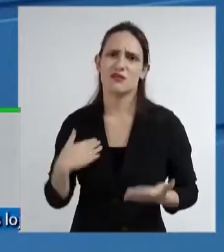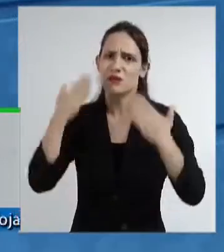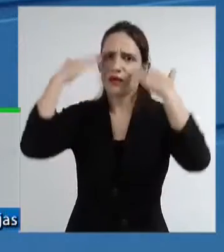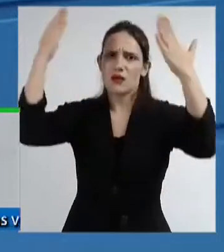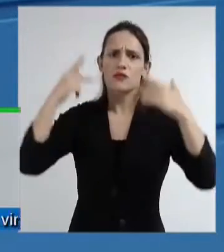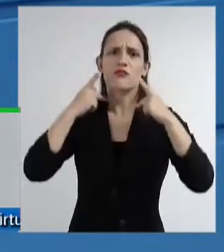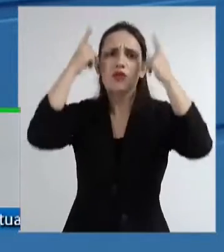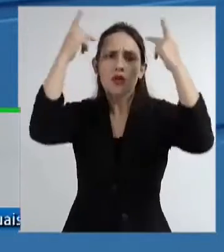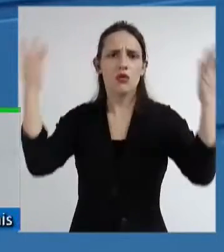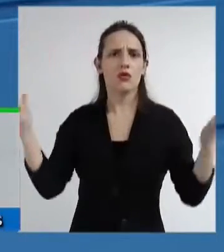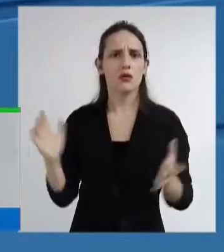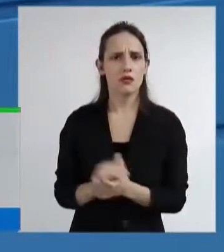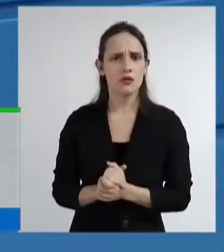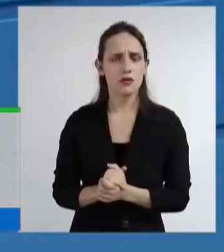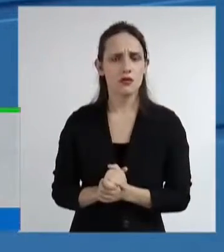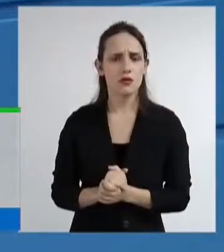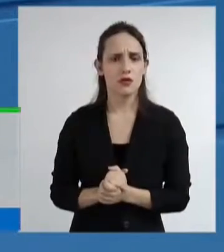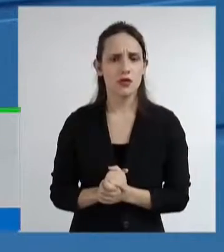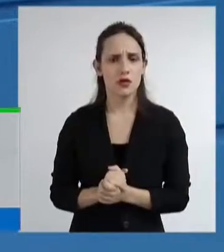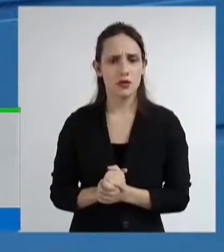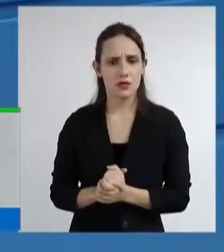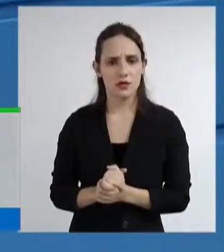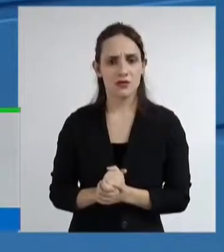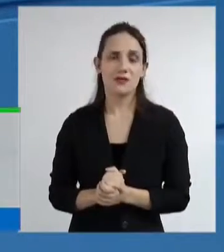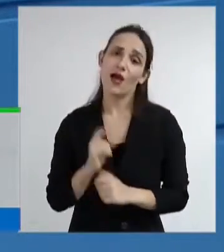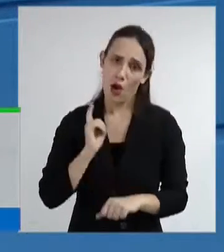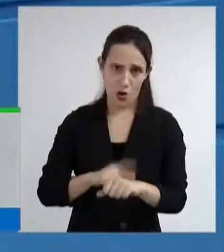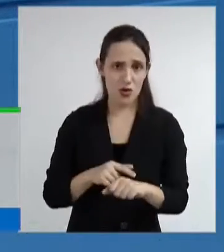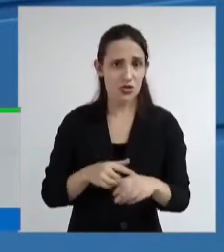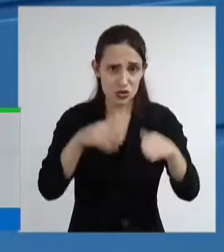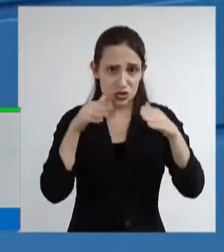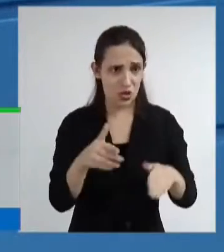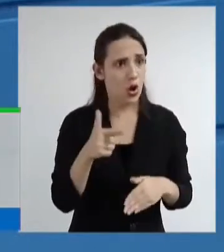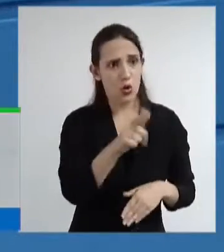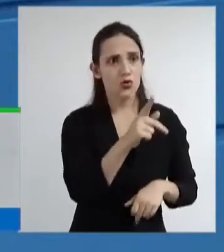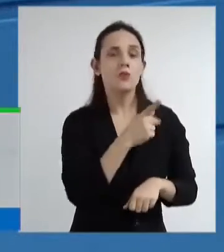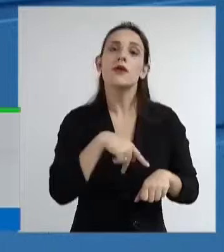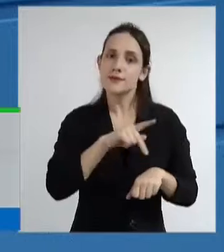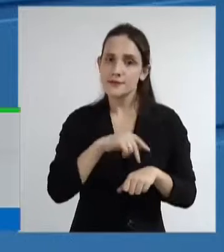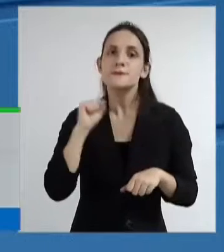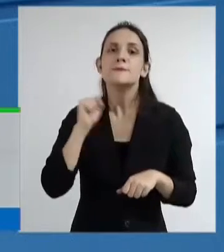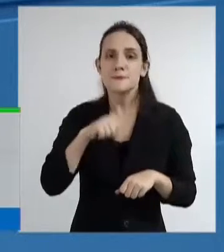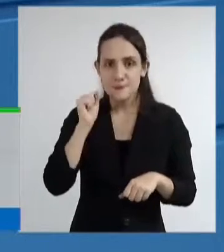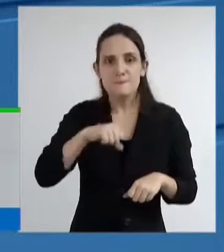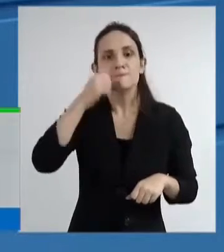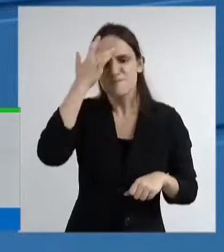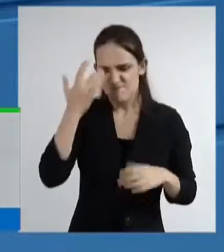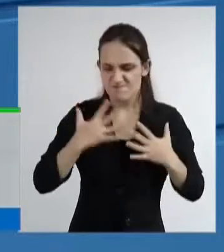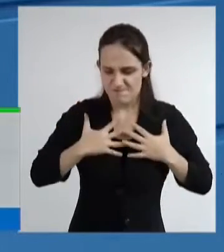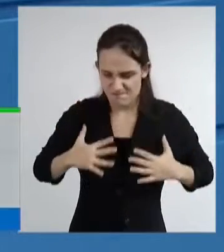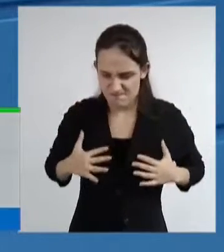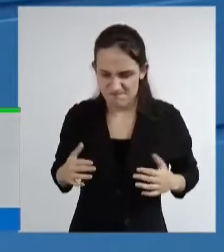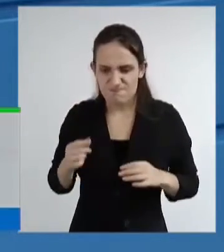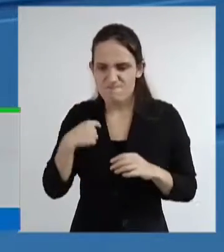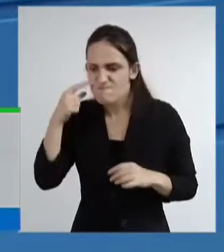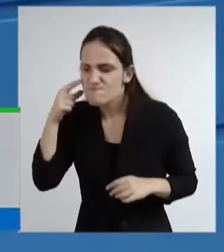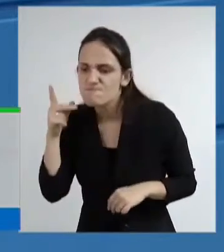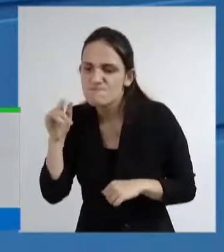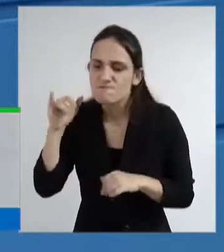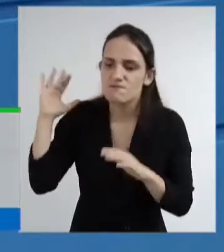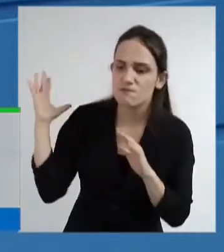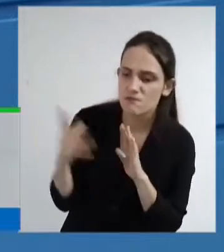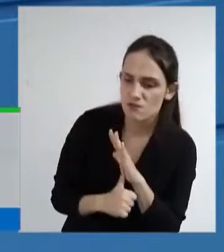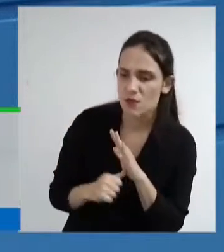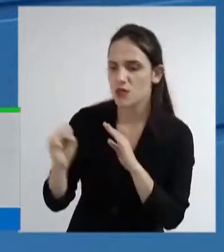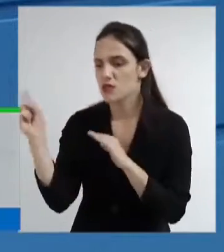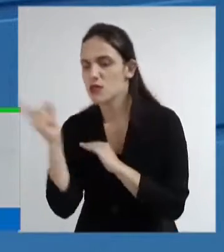brasileiros lá fora. E quando nós chegamos em outro país, infelizmente, a gente é checado realmente desta maneira, principalmente quando a gente